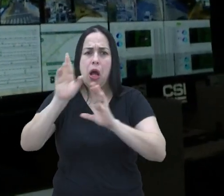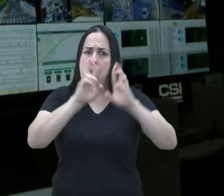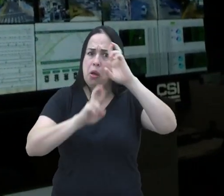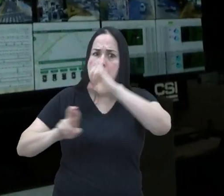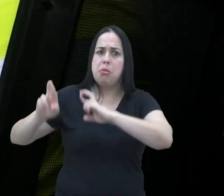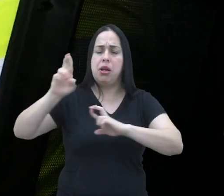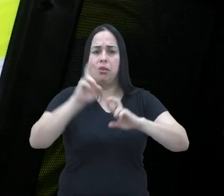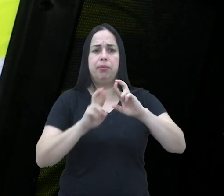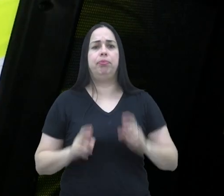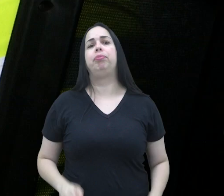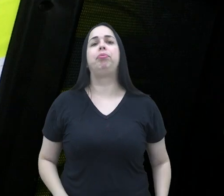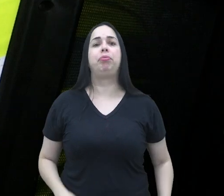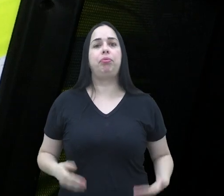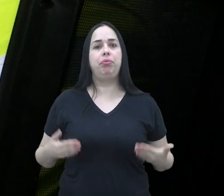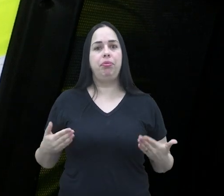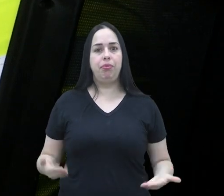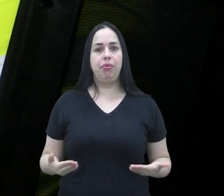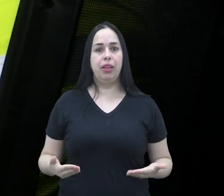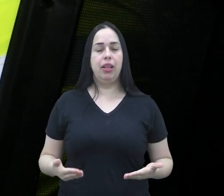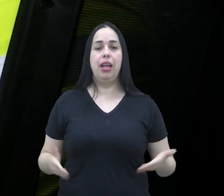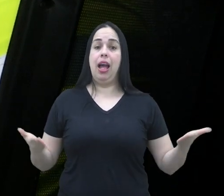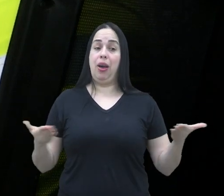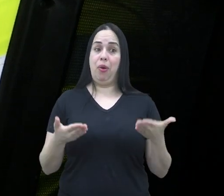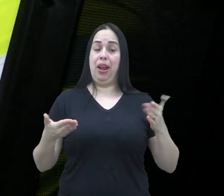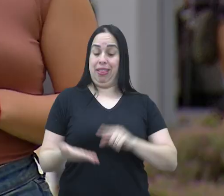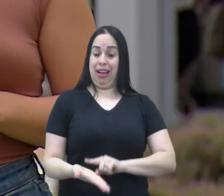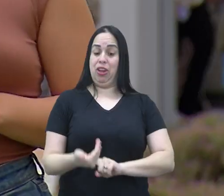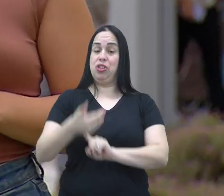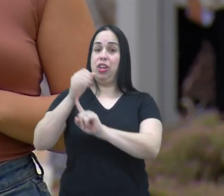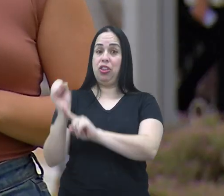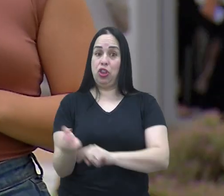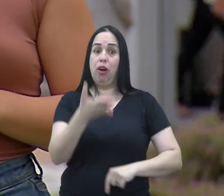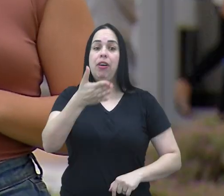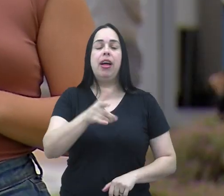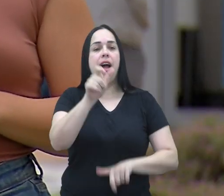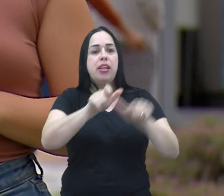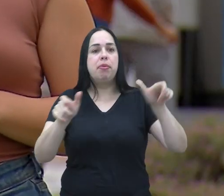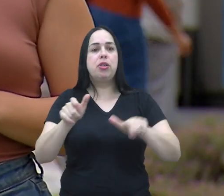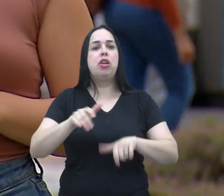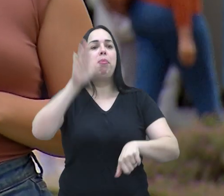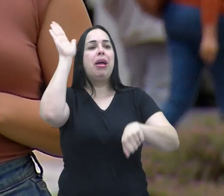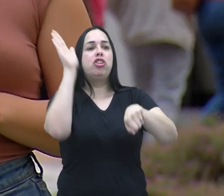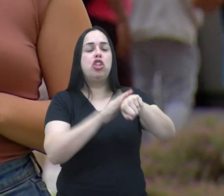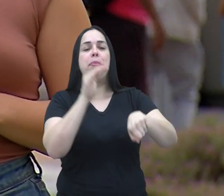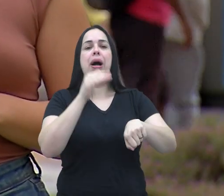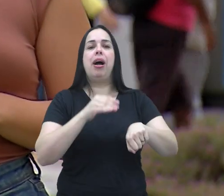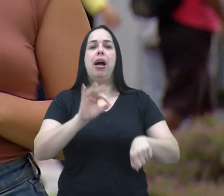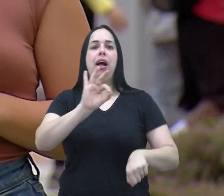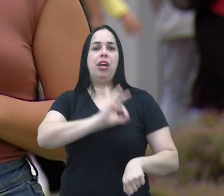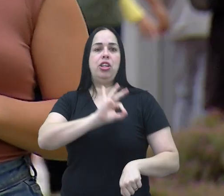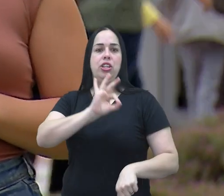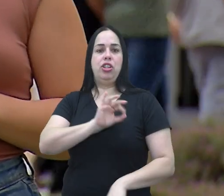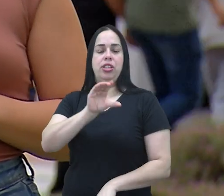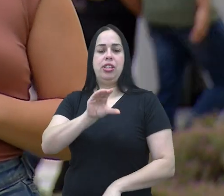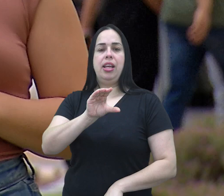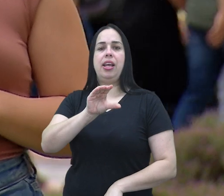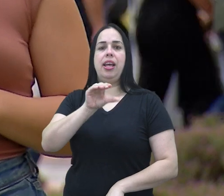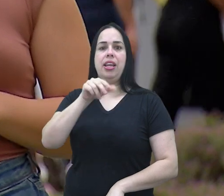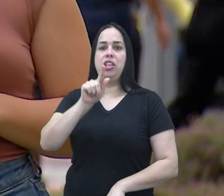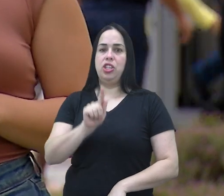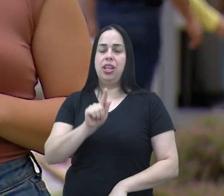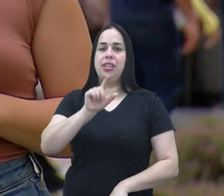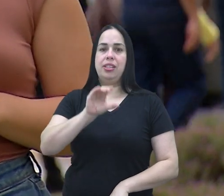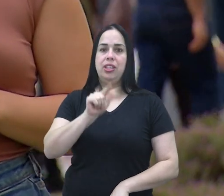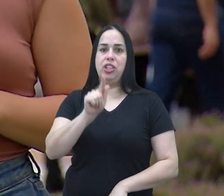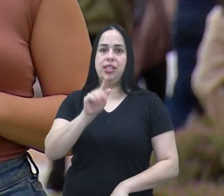esses locais e auxiliar na condução de ocorrências. Com a nova tecnologia, os moradores poderão entrar em contato direto com a Guarda